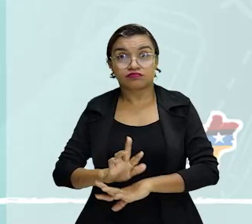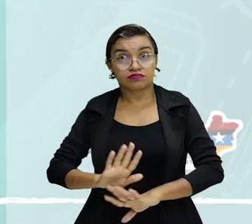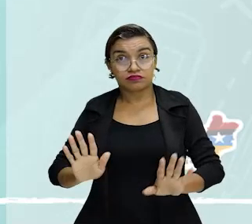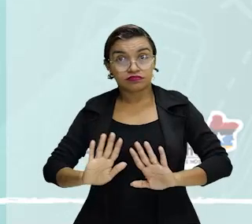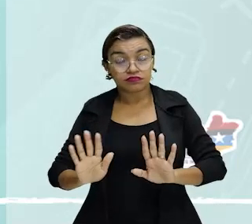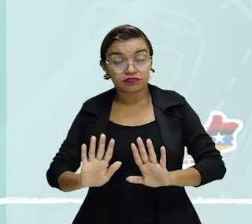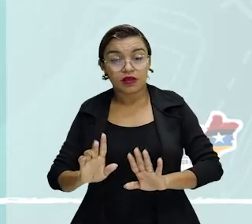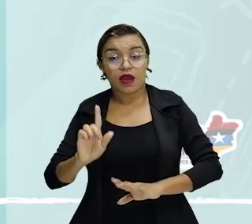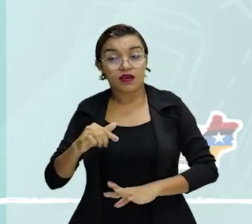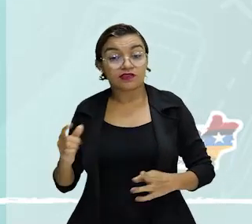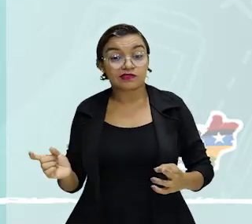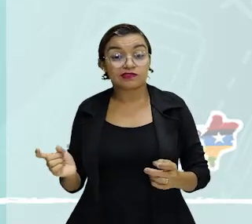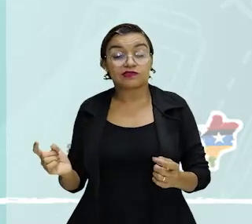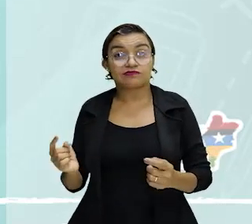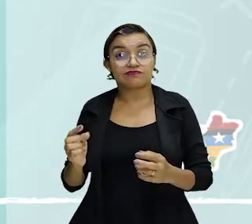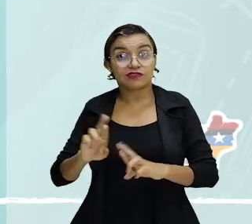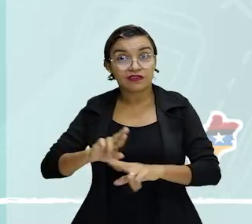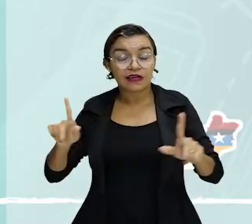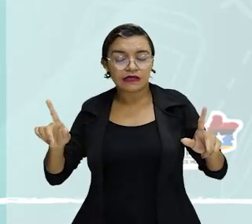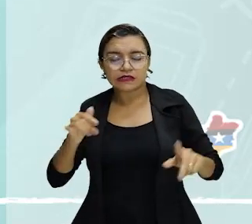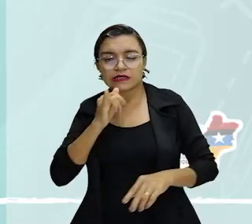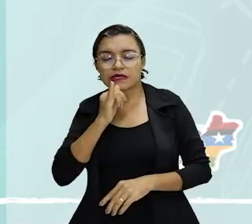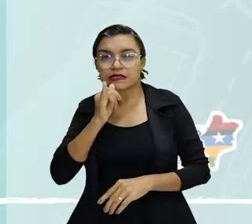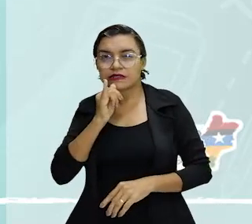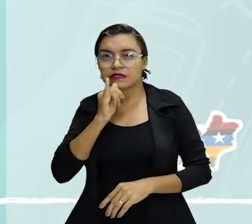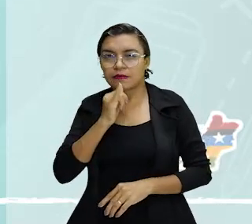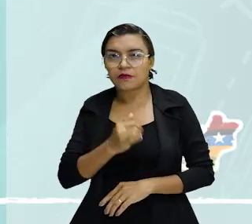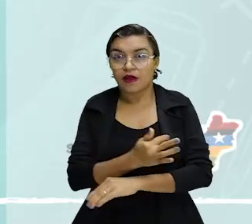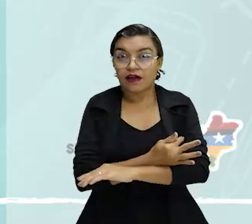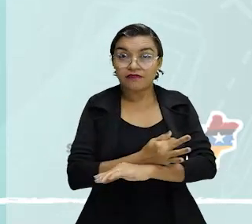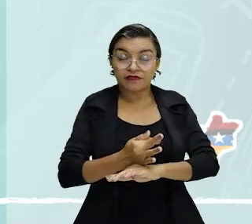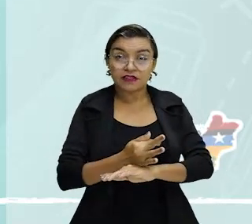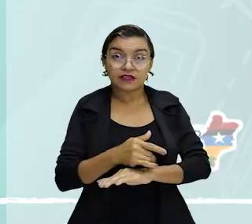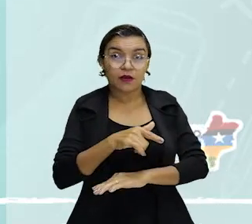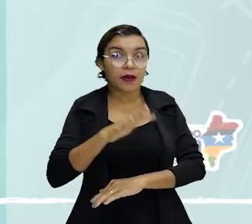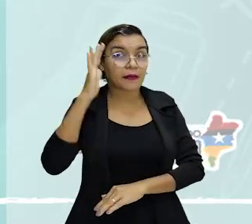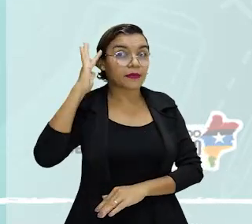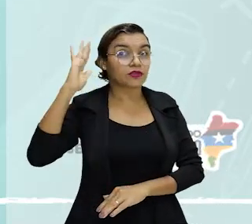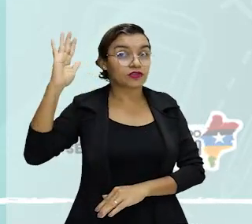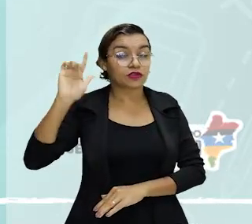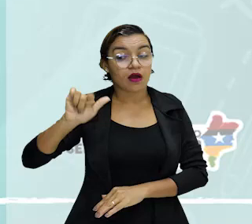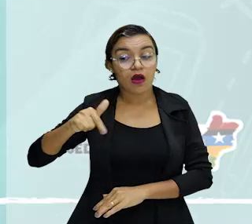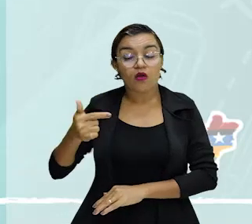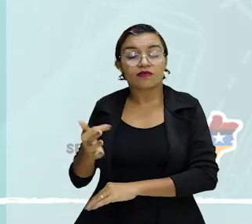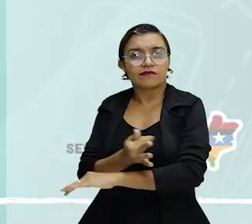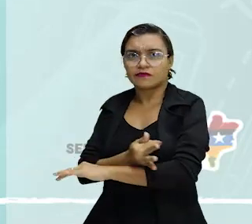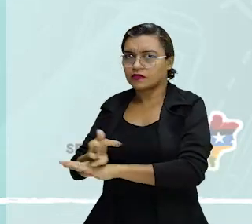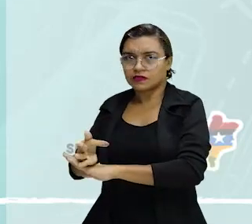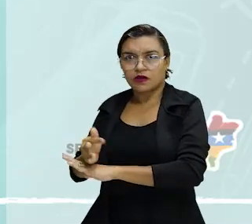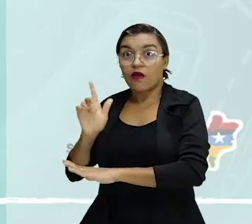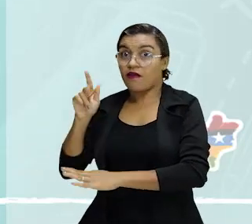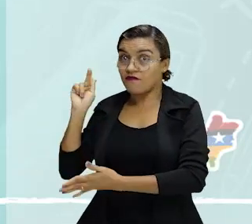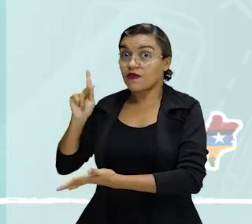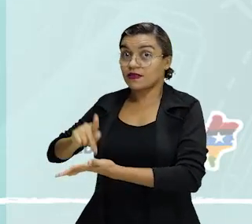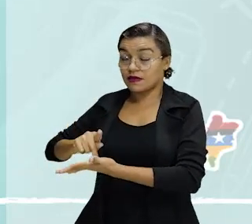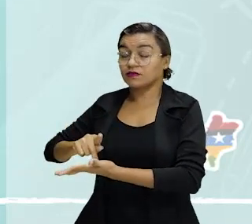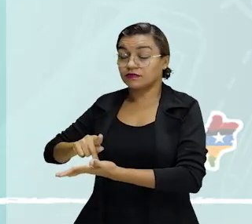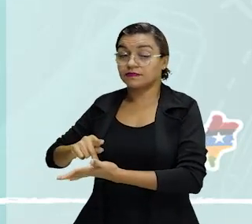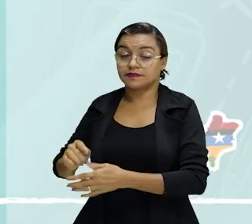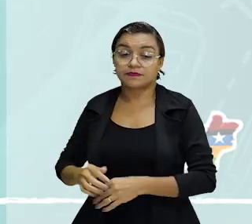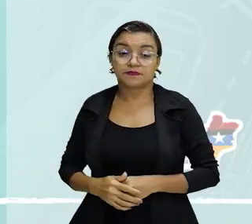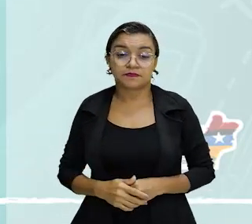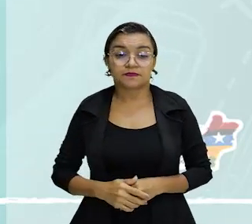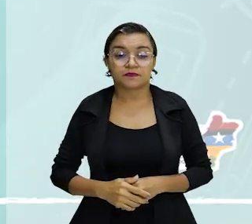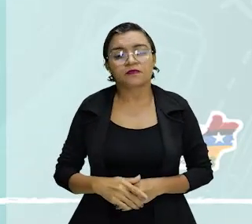ficção é um texto baseado na imaginação do autor, a não ficção é um texto baseado em fatos, tá bom?